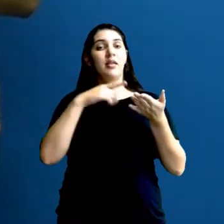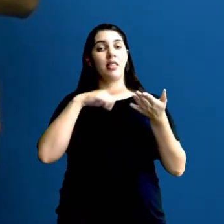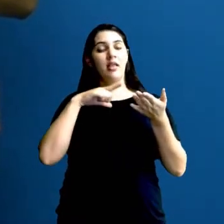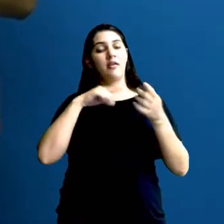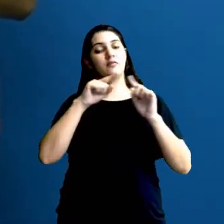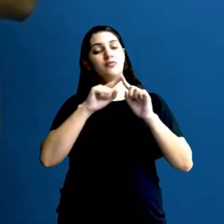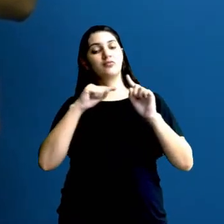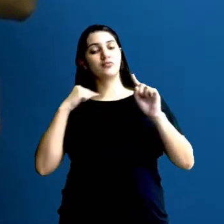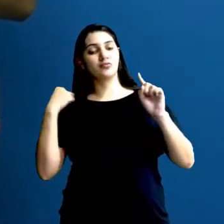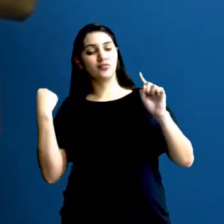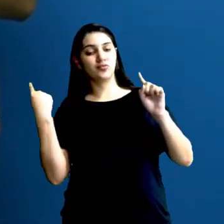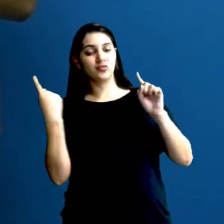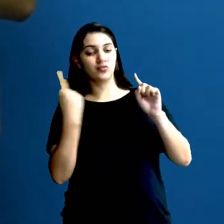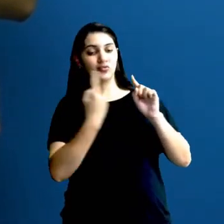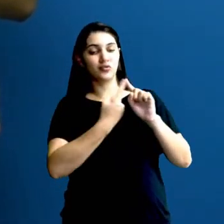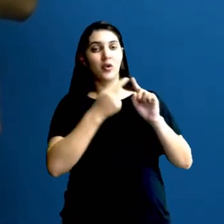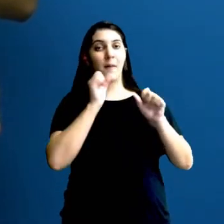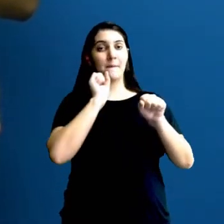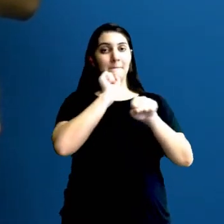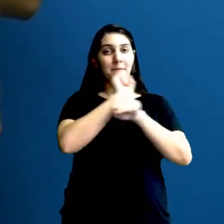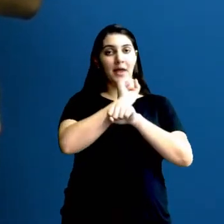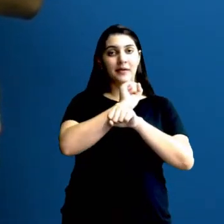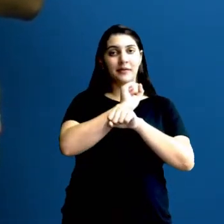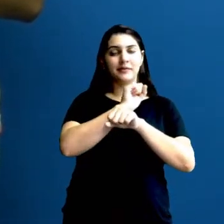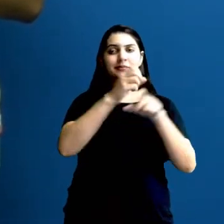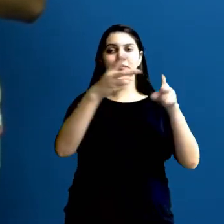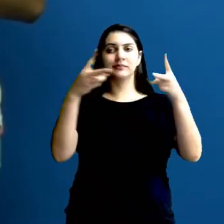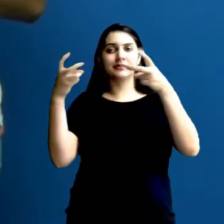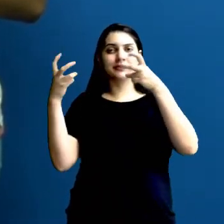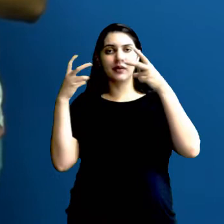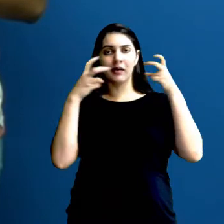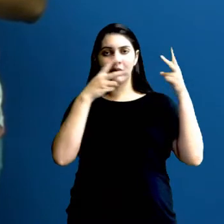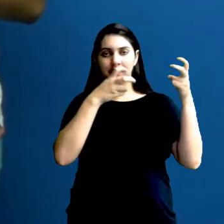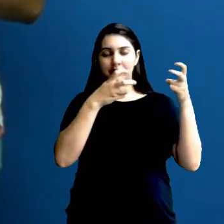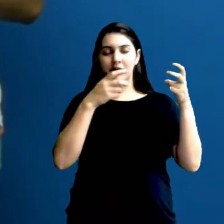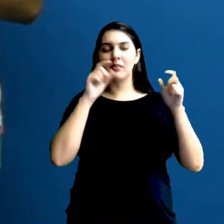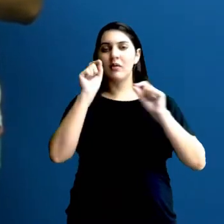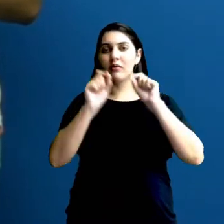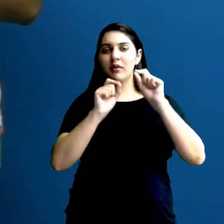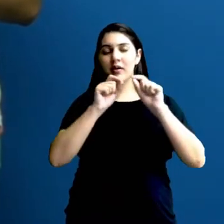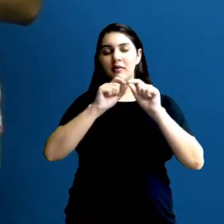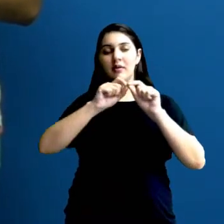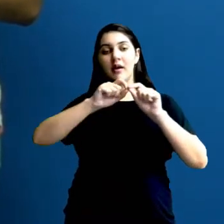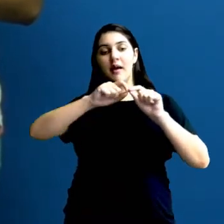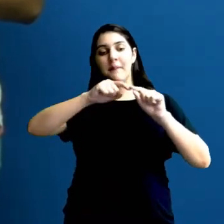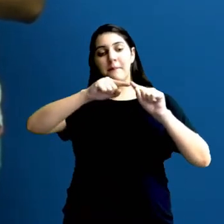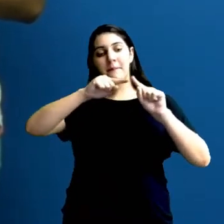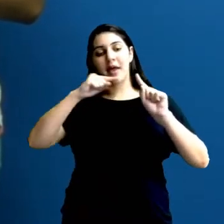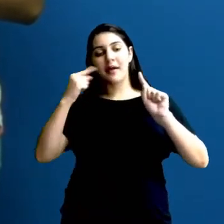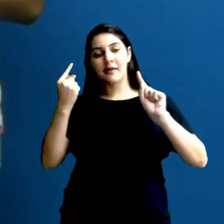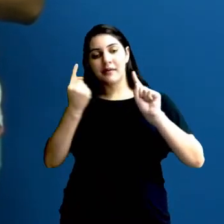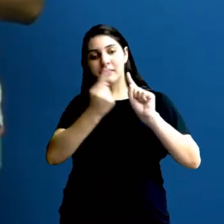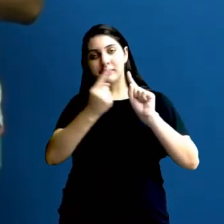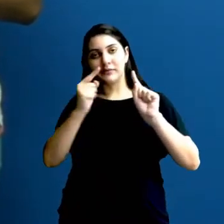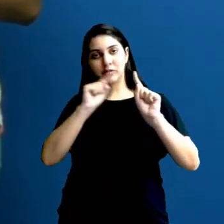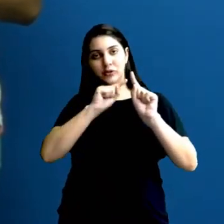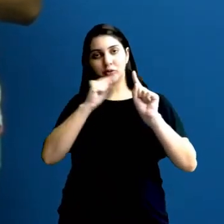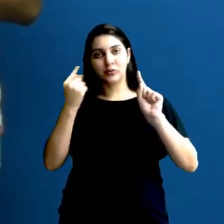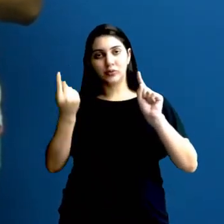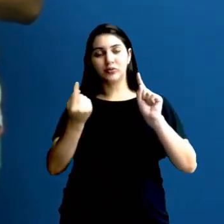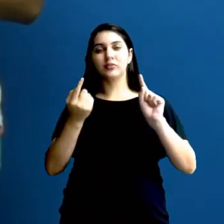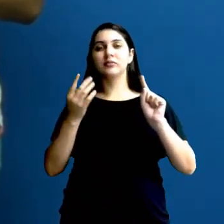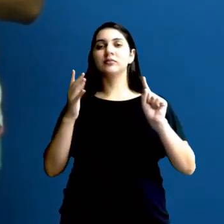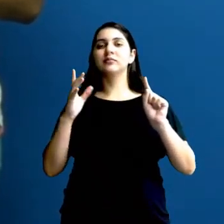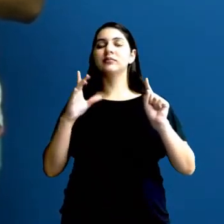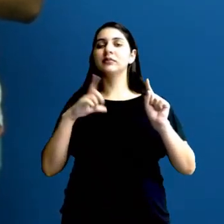Foi, deu um giro e parou aqui. Perceba, ó, que essa abertura aqui, do giro que ela